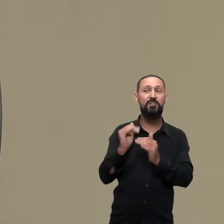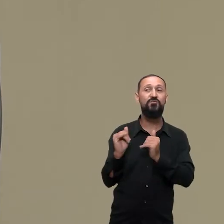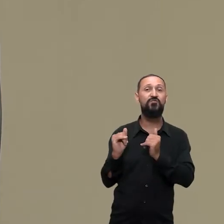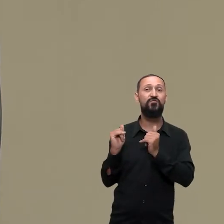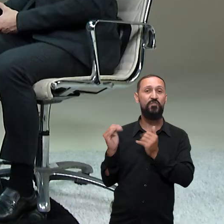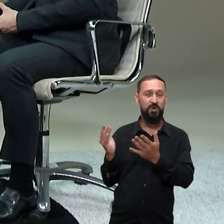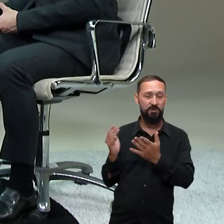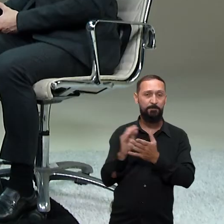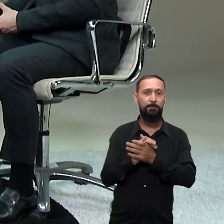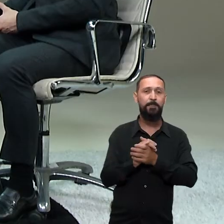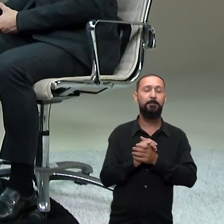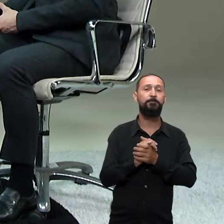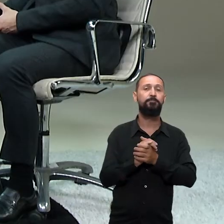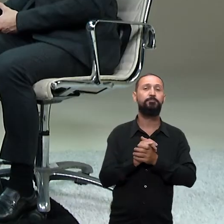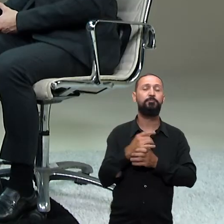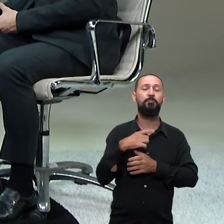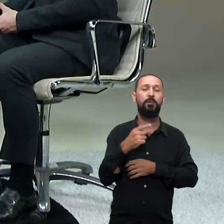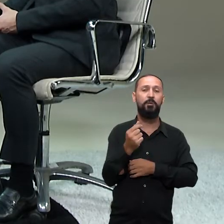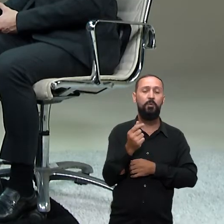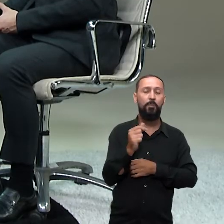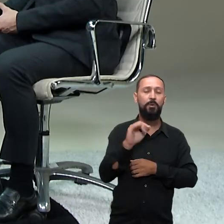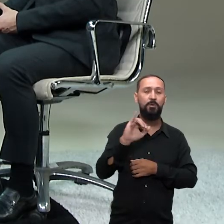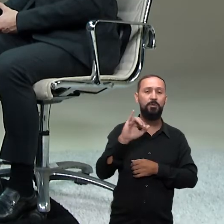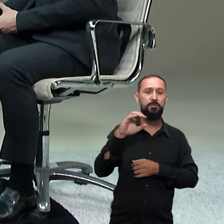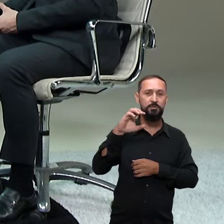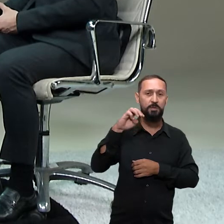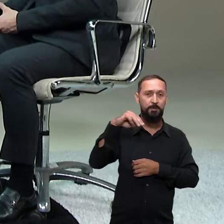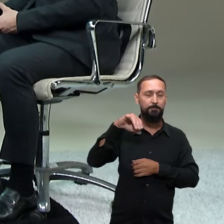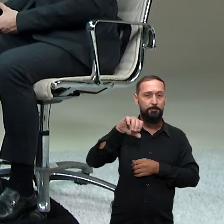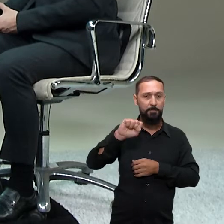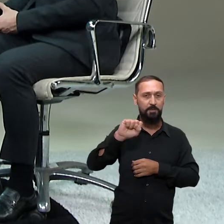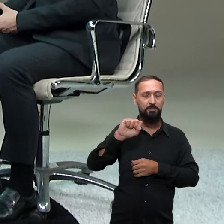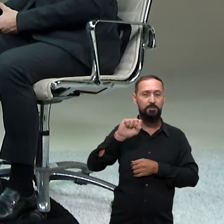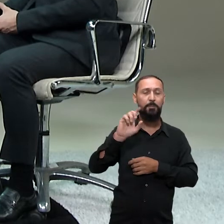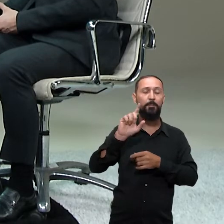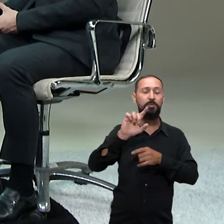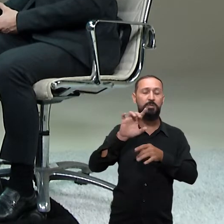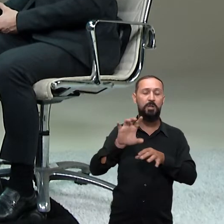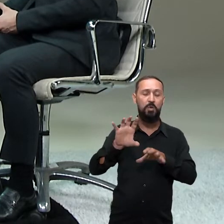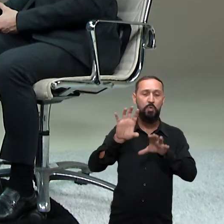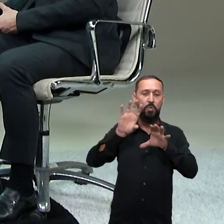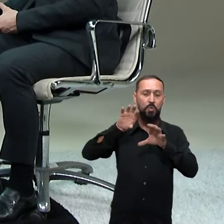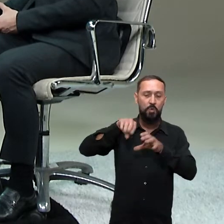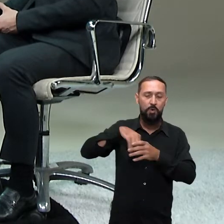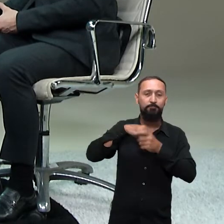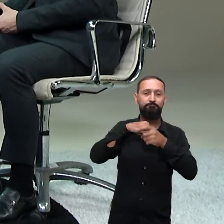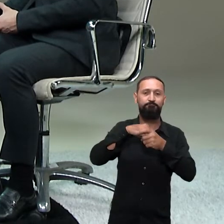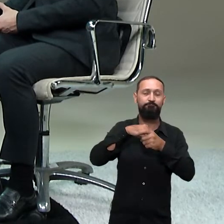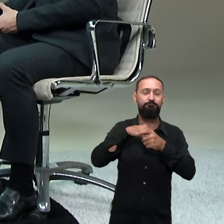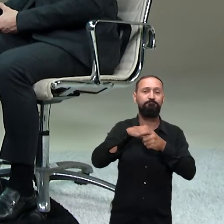Então, sobre a importação, nós cobramos o ICMS, depois ele é internalizado